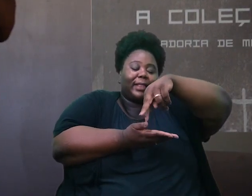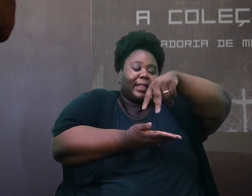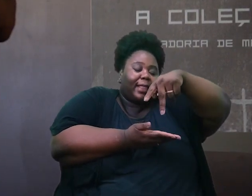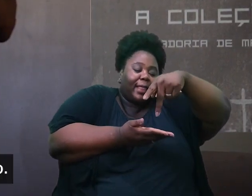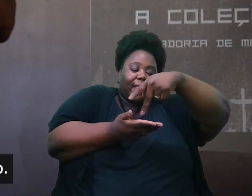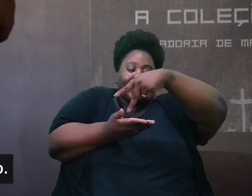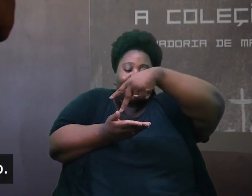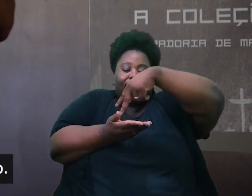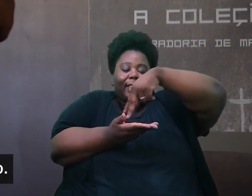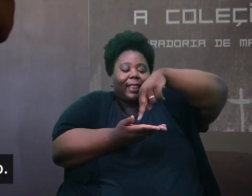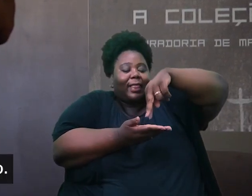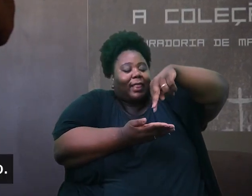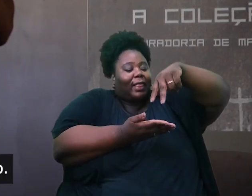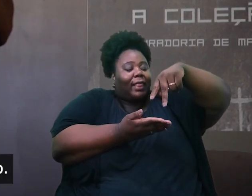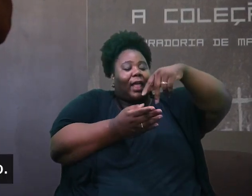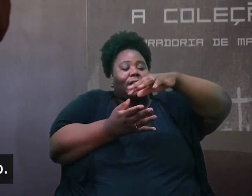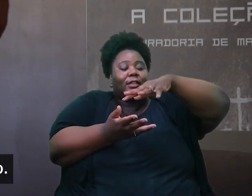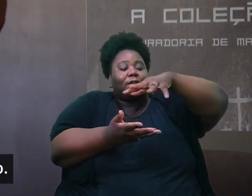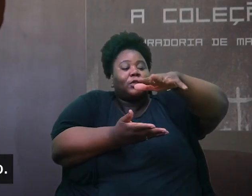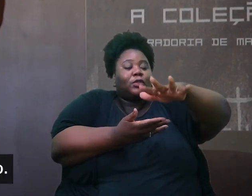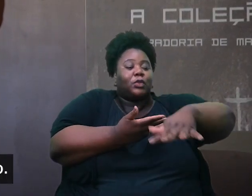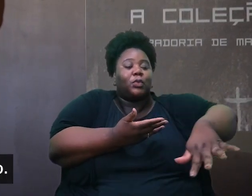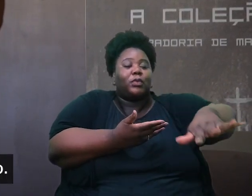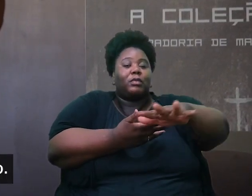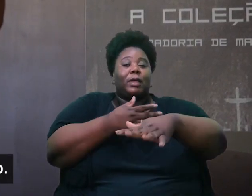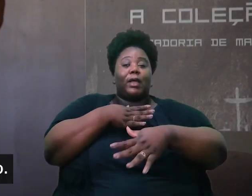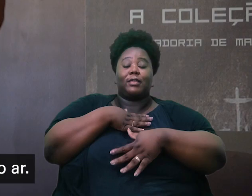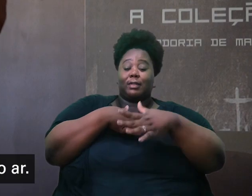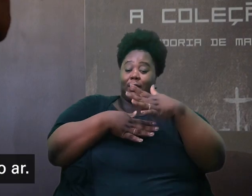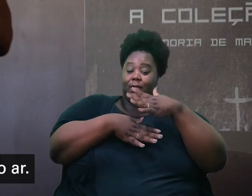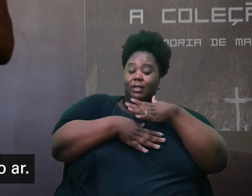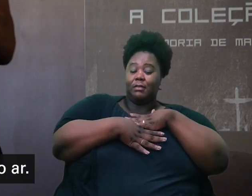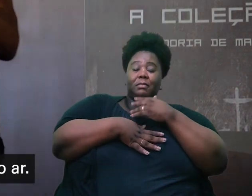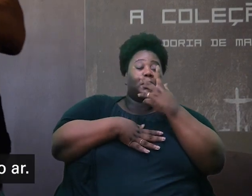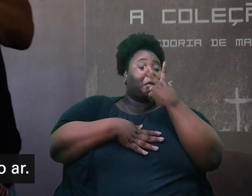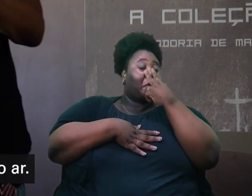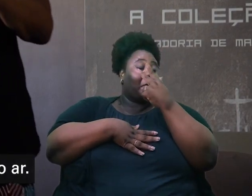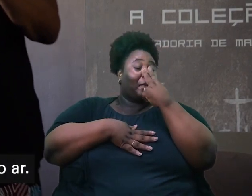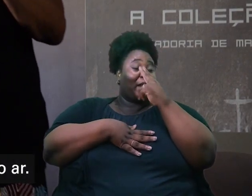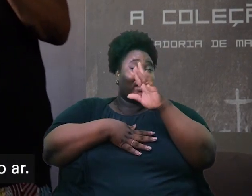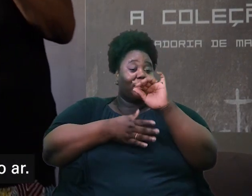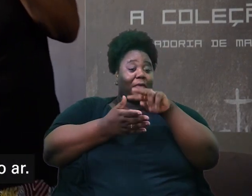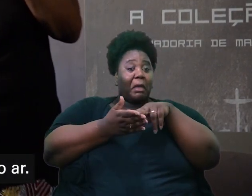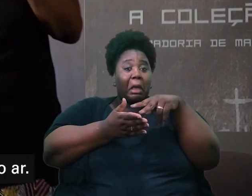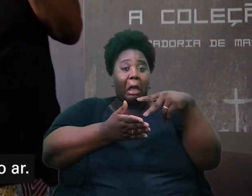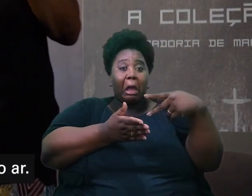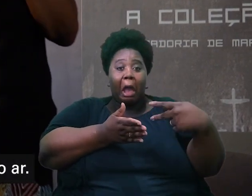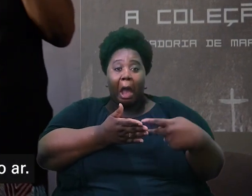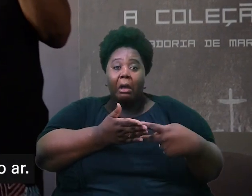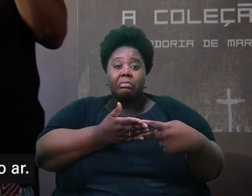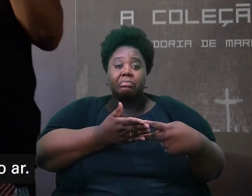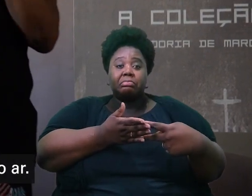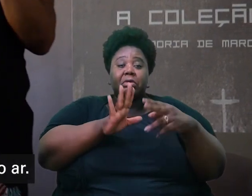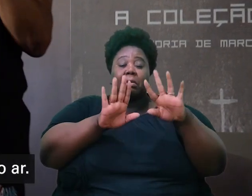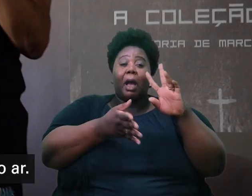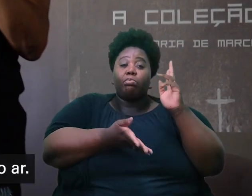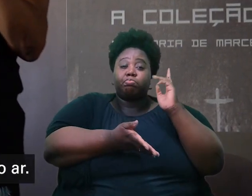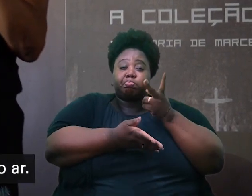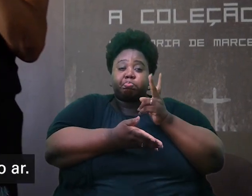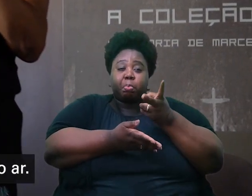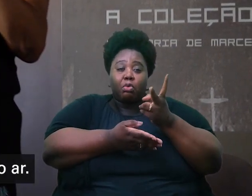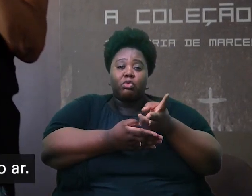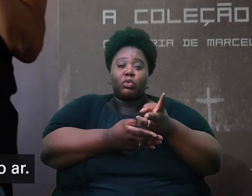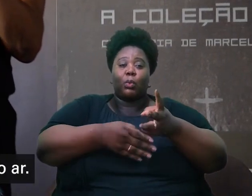volteja sobre o espaço e sobre si mesmo, parece que vai cair e se suspende no